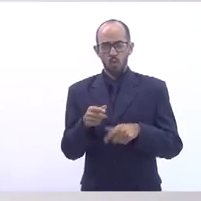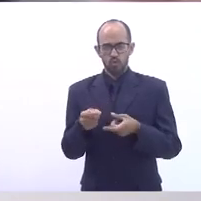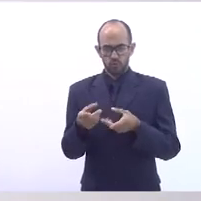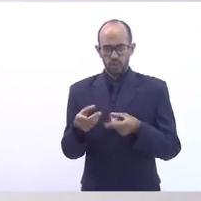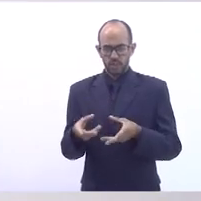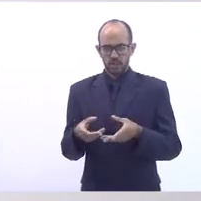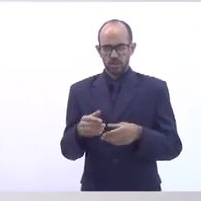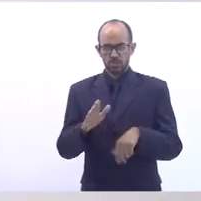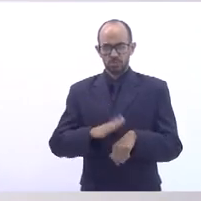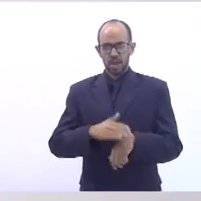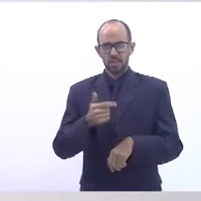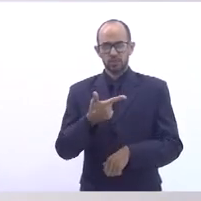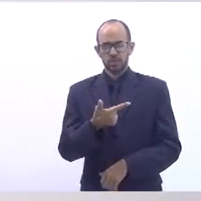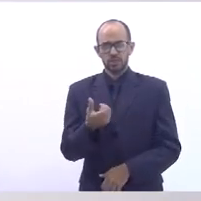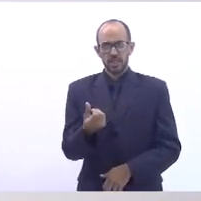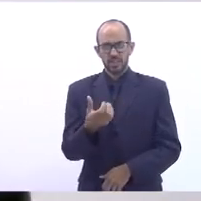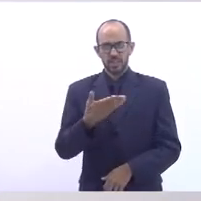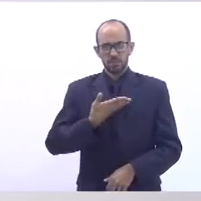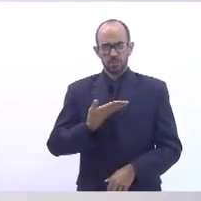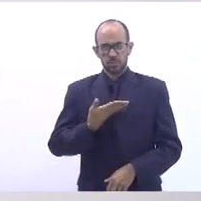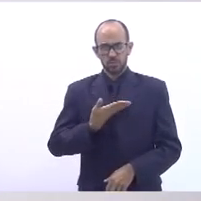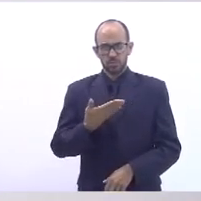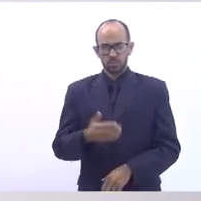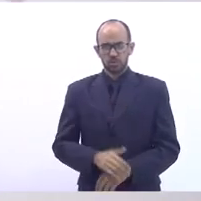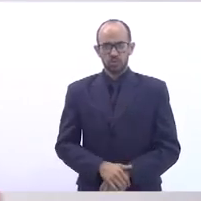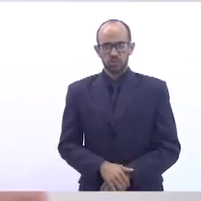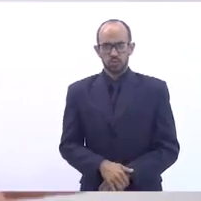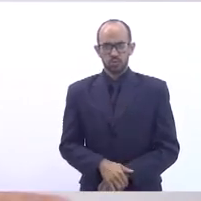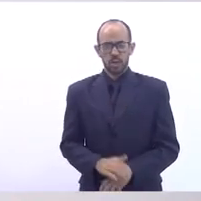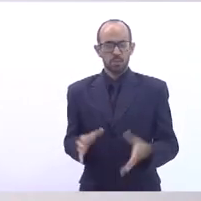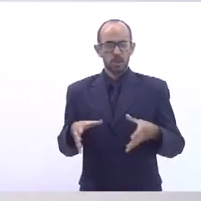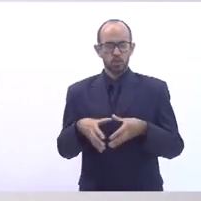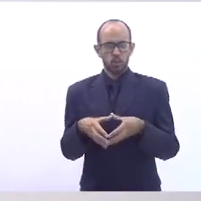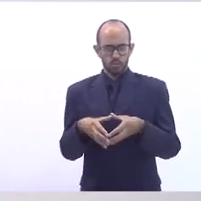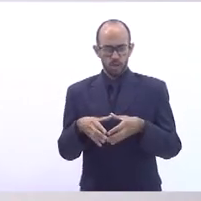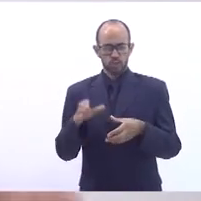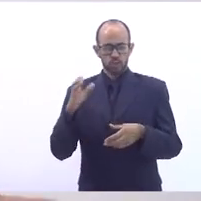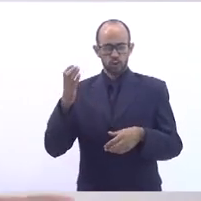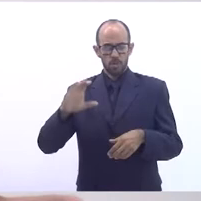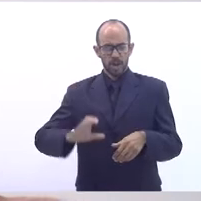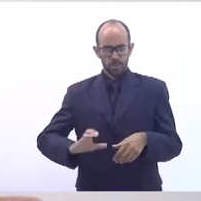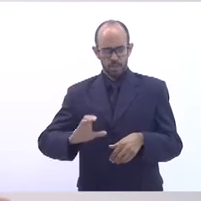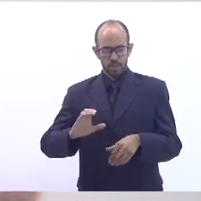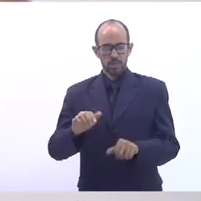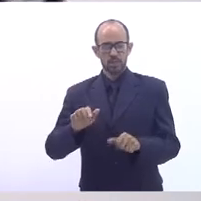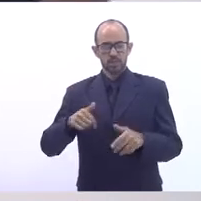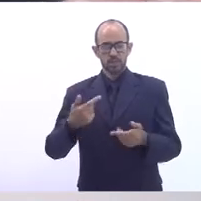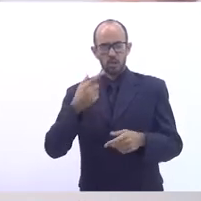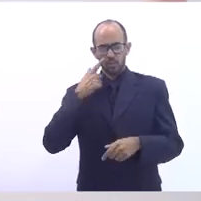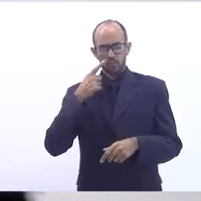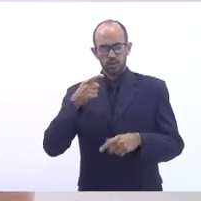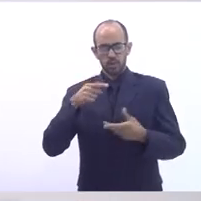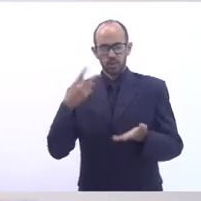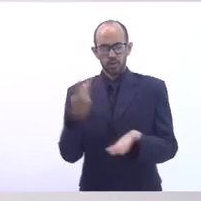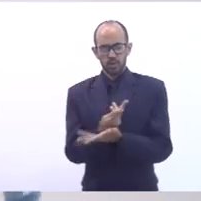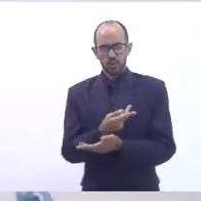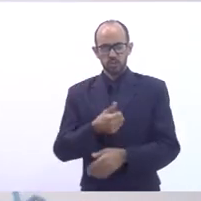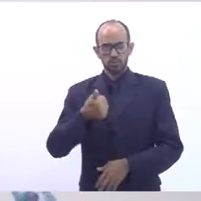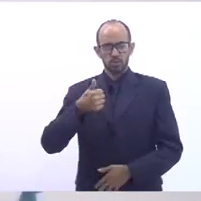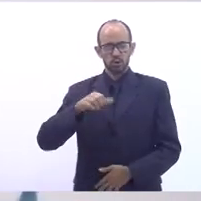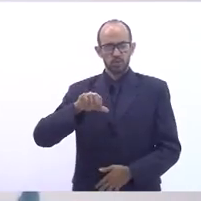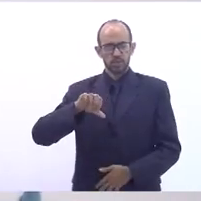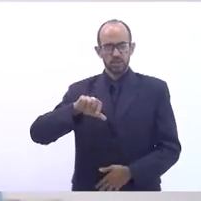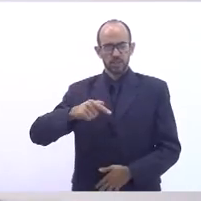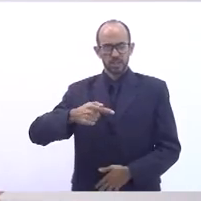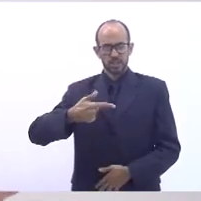amigos lá da minha turma de Copacabana Então eu vi isso tudo desde 1976